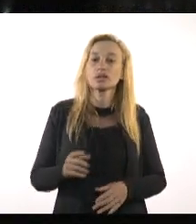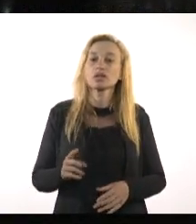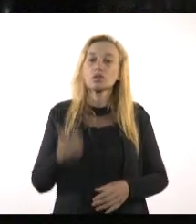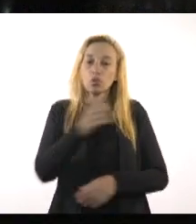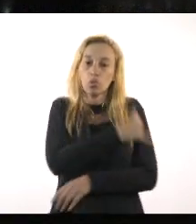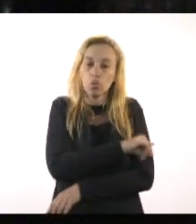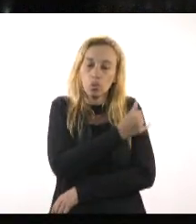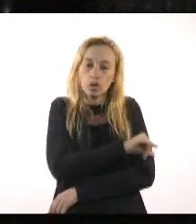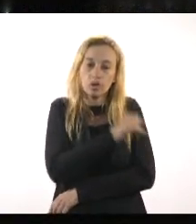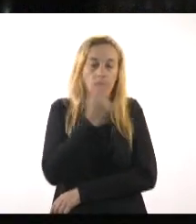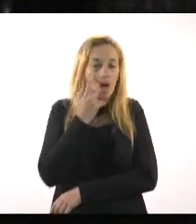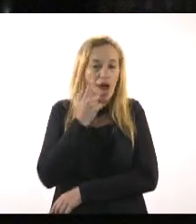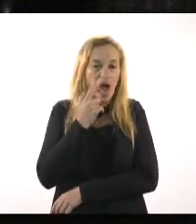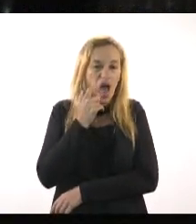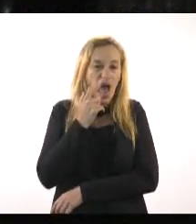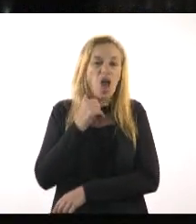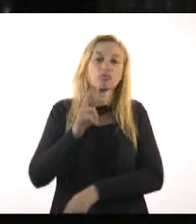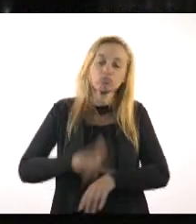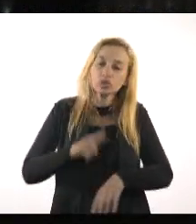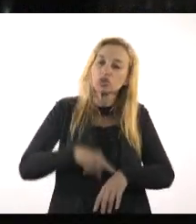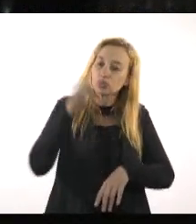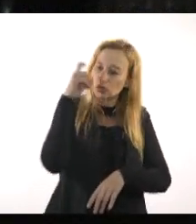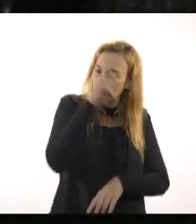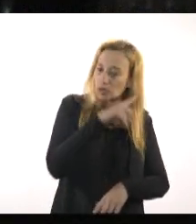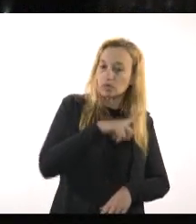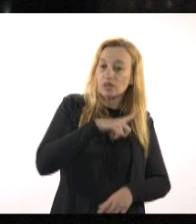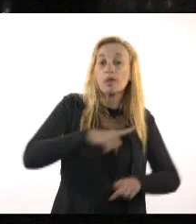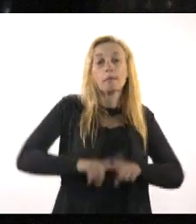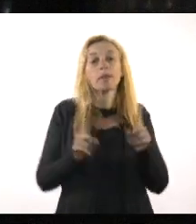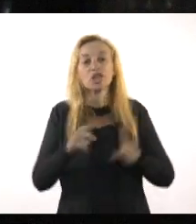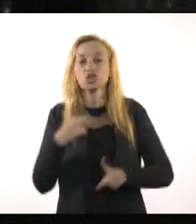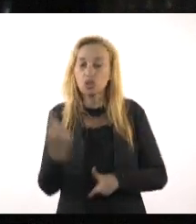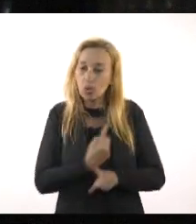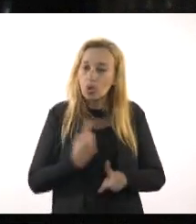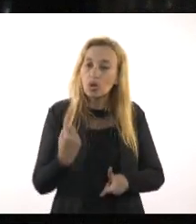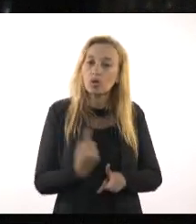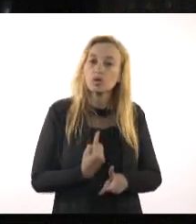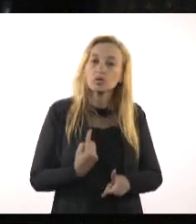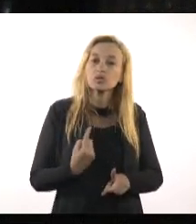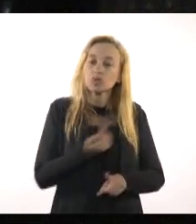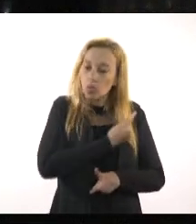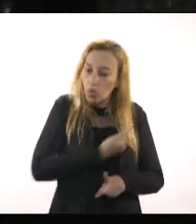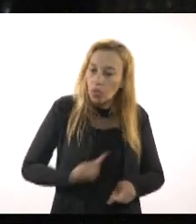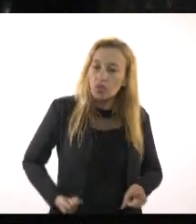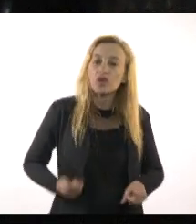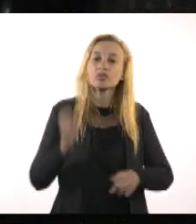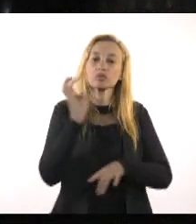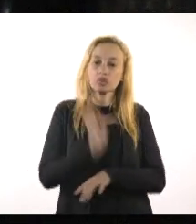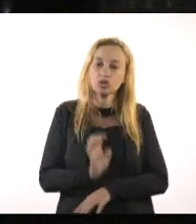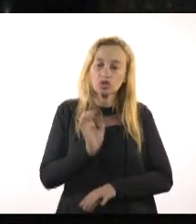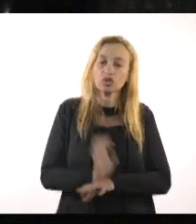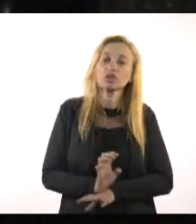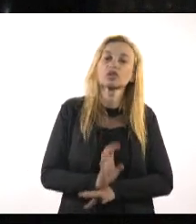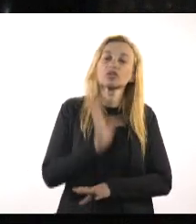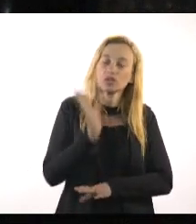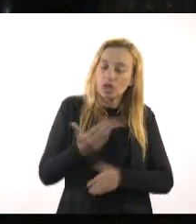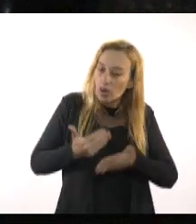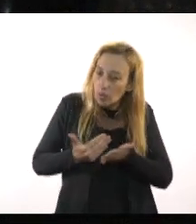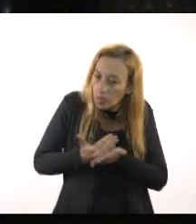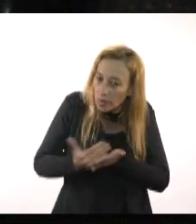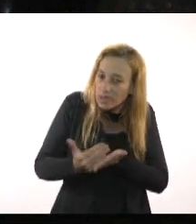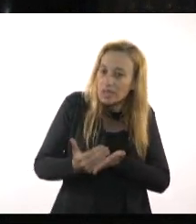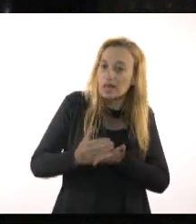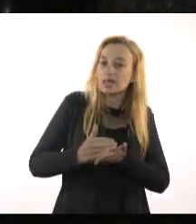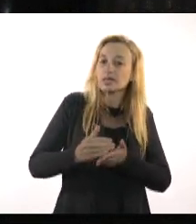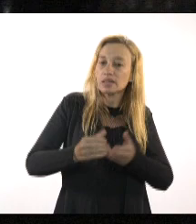Rio passou por um tempo difícil, mas nós, enquanto governo do Estado, já começamos a virar